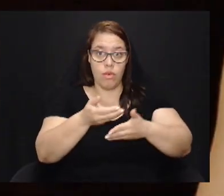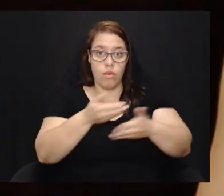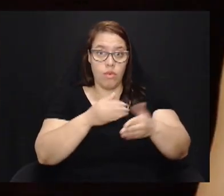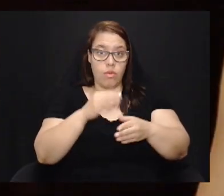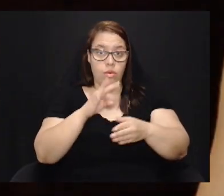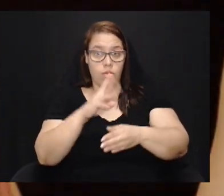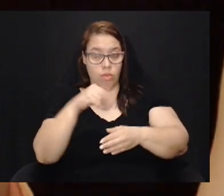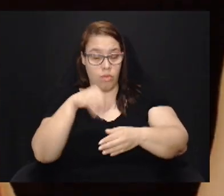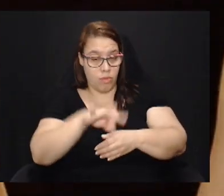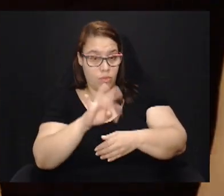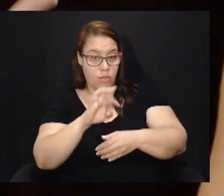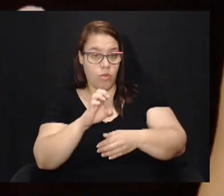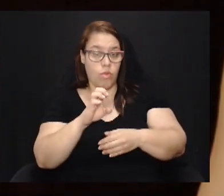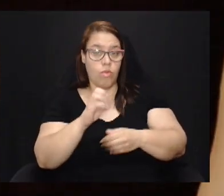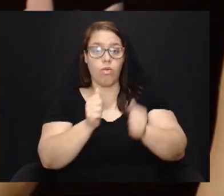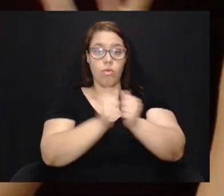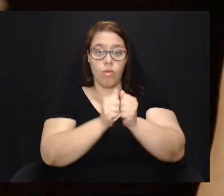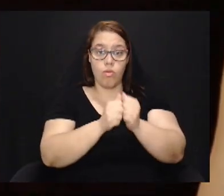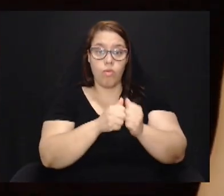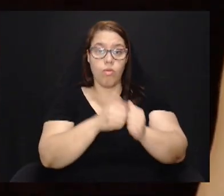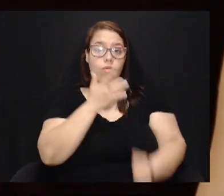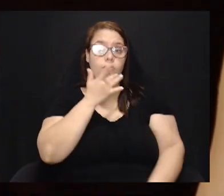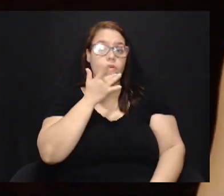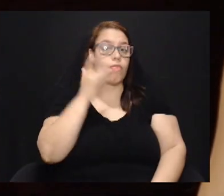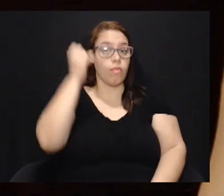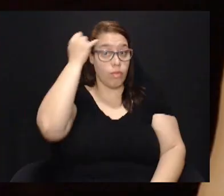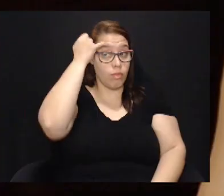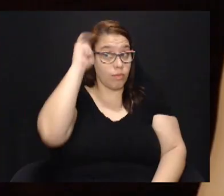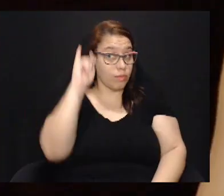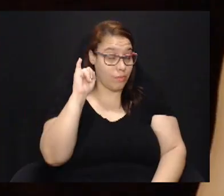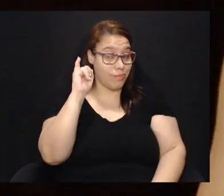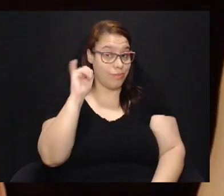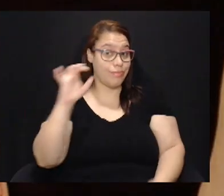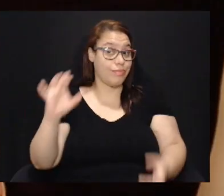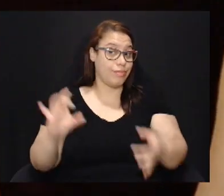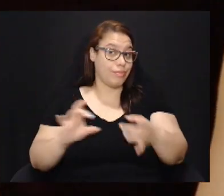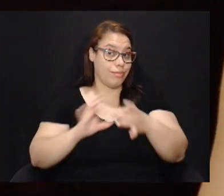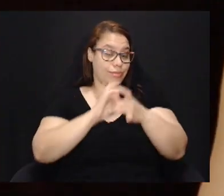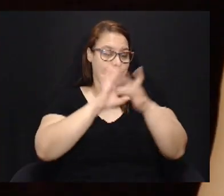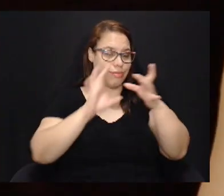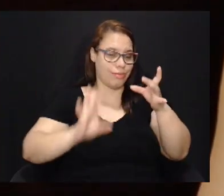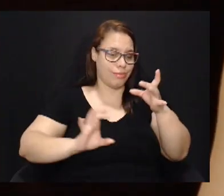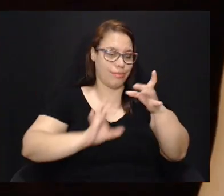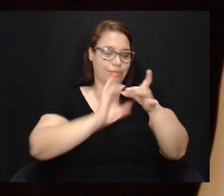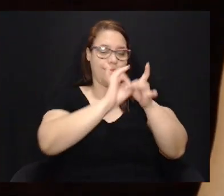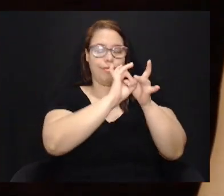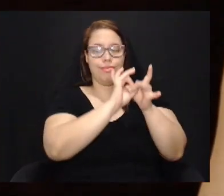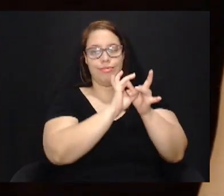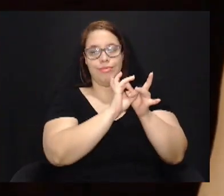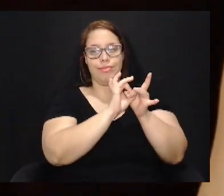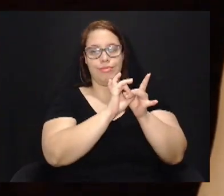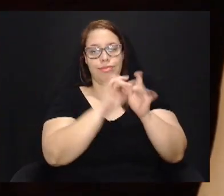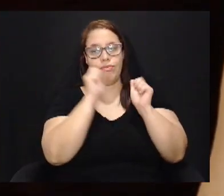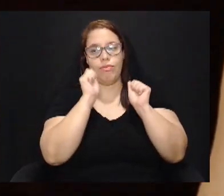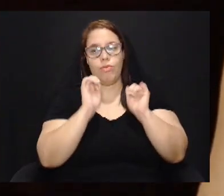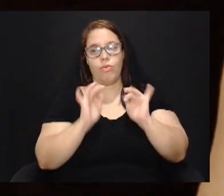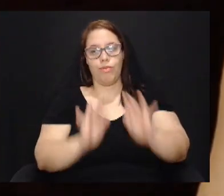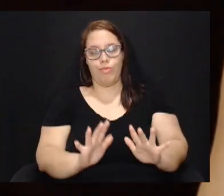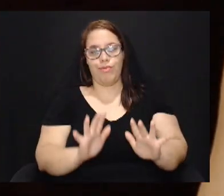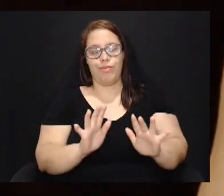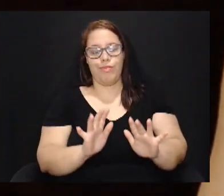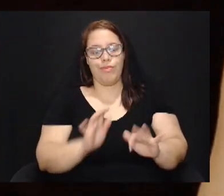Que gostoso, que delícia. Vão surgindo ideias. A gente vai conectando muito mais, né? Vai fluindo e vai sendo muito mais saudável